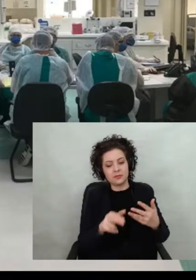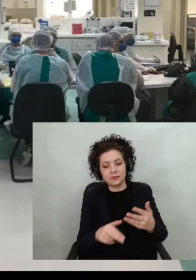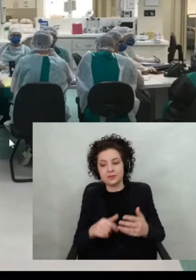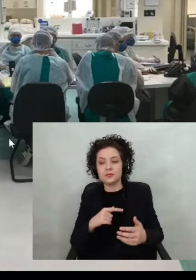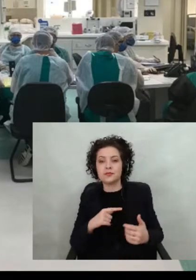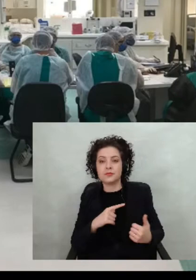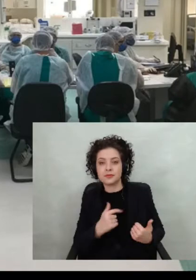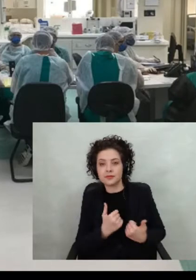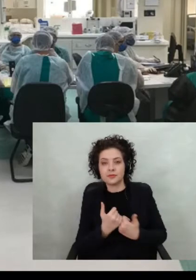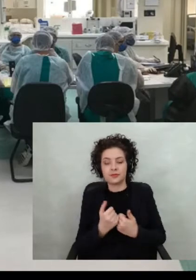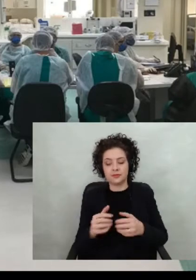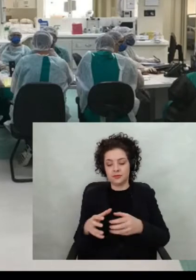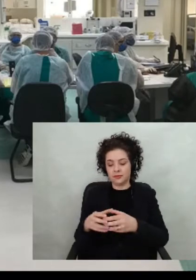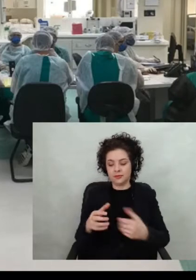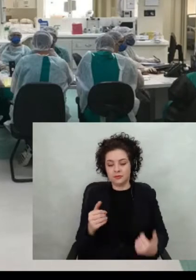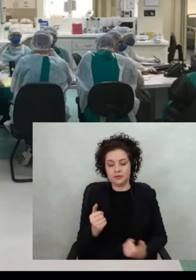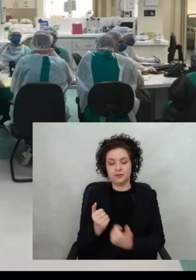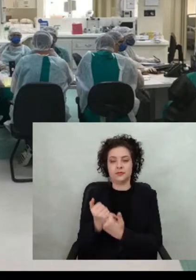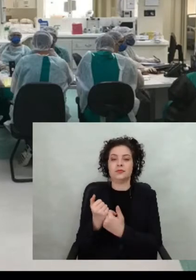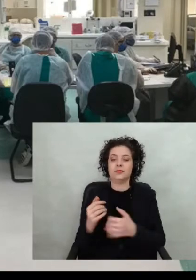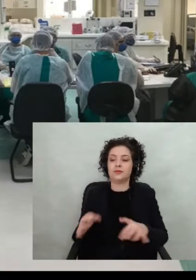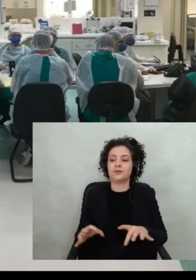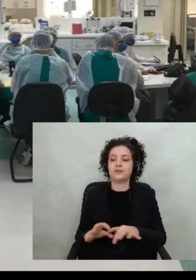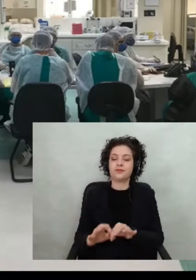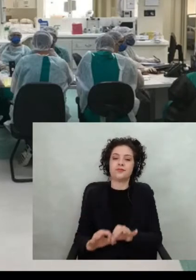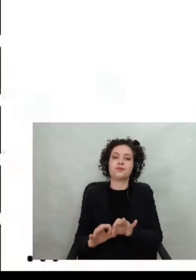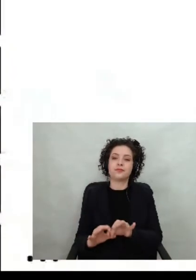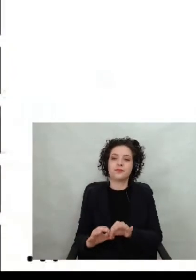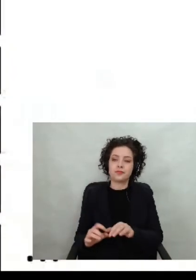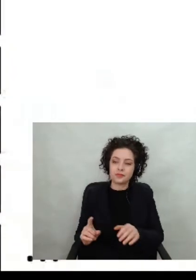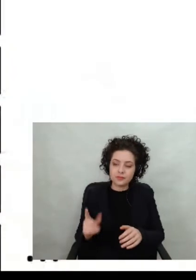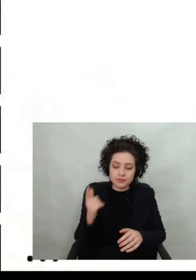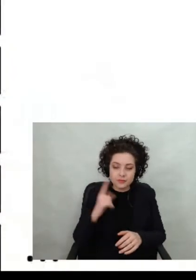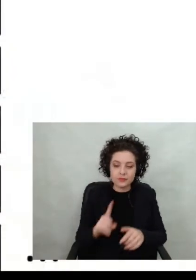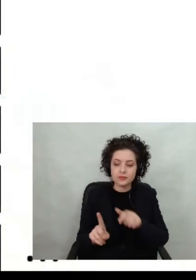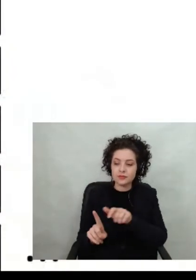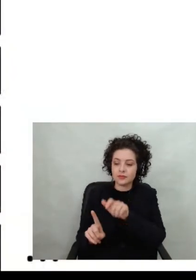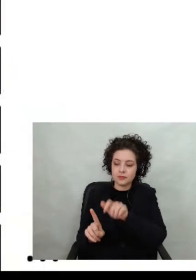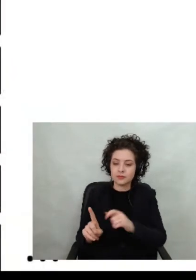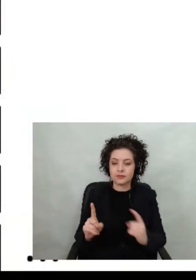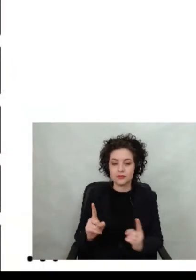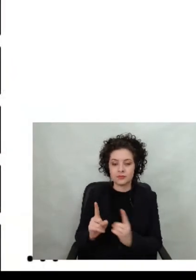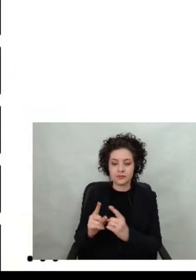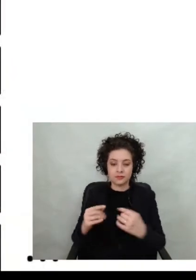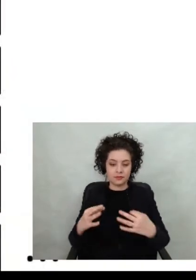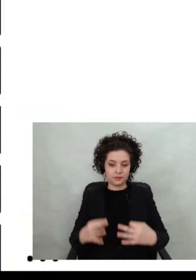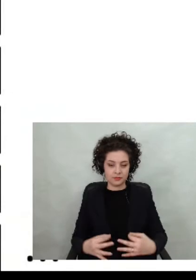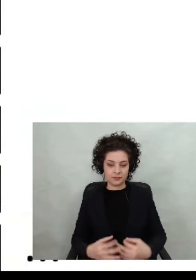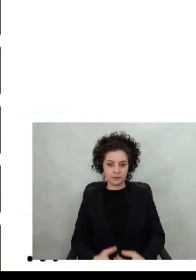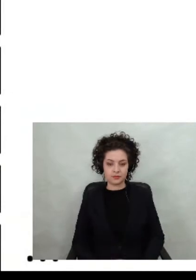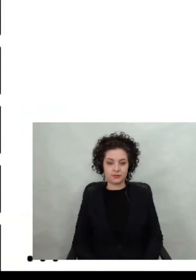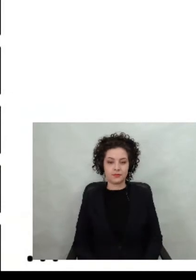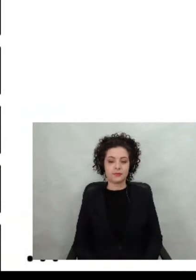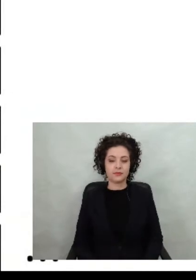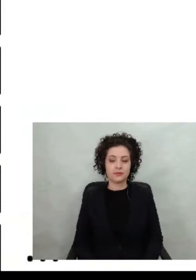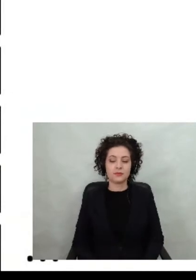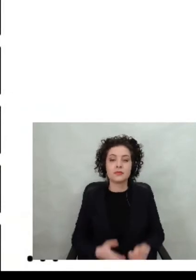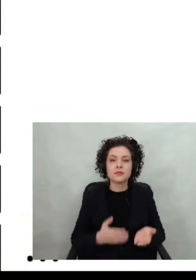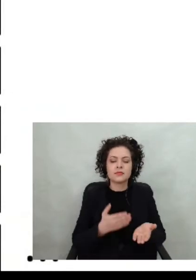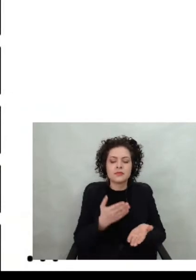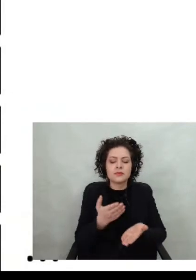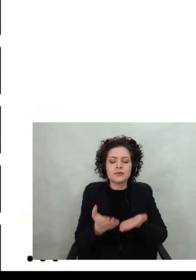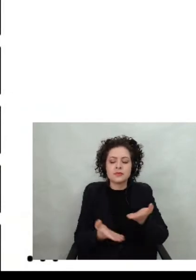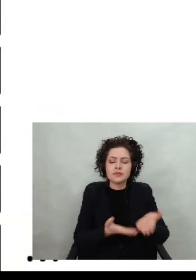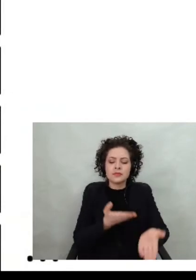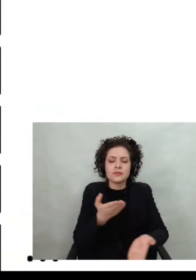precisa, que o paciente precisa para que a gente tenha um desfecho adequado. Em termos de tratamento, o que nós